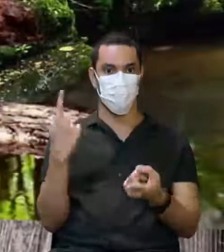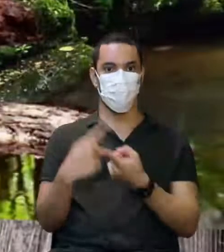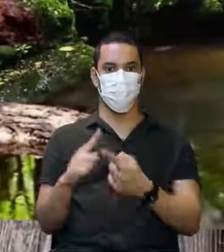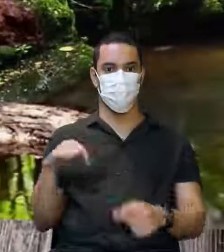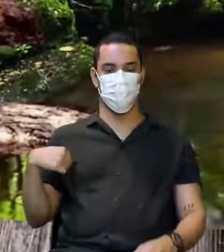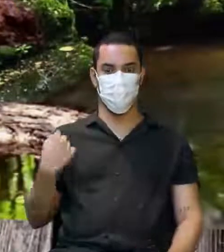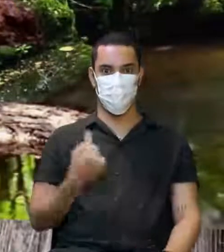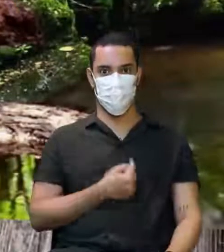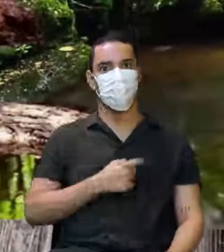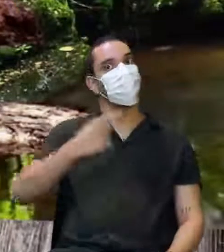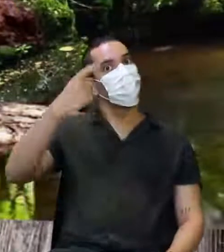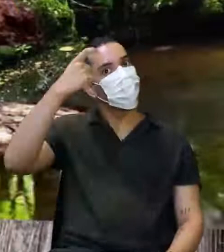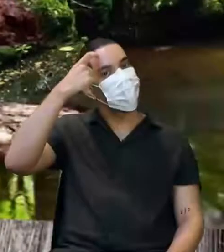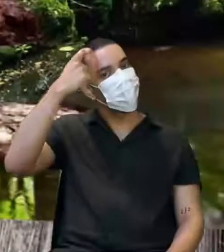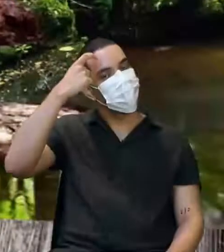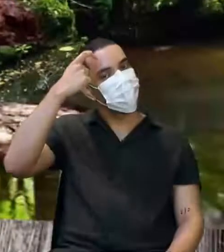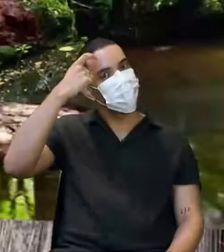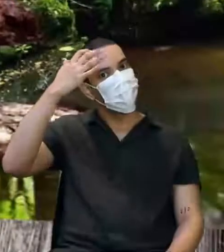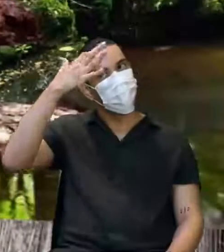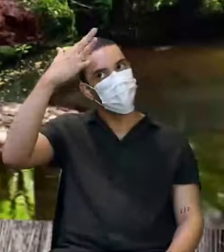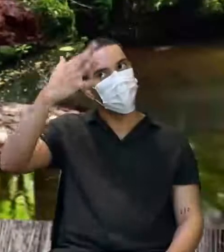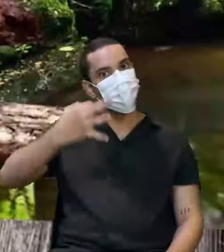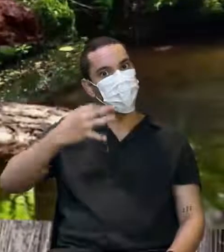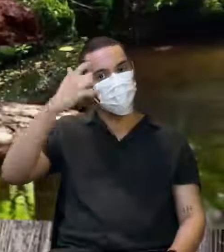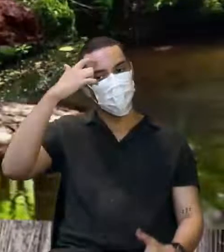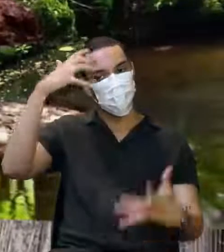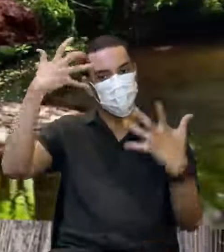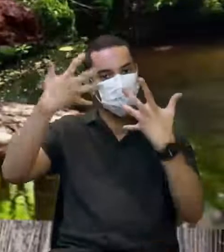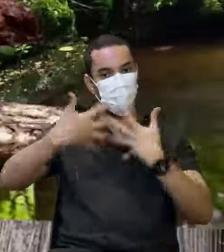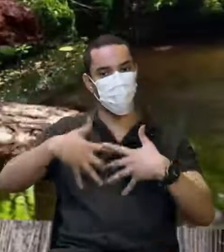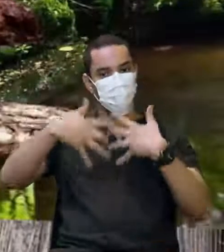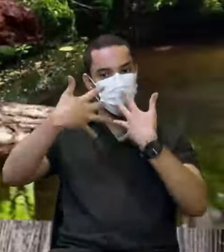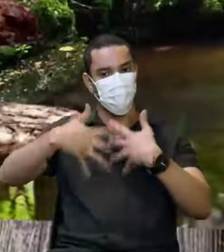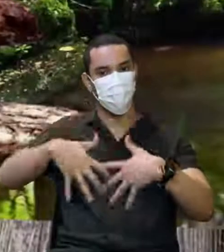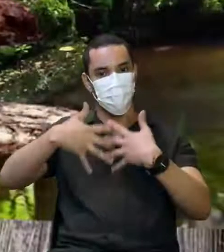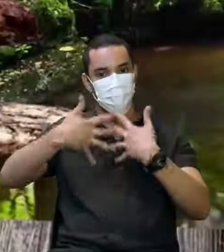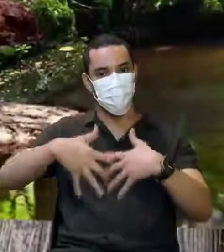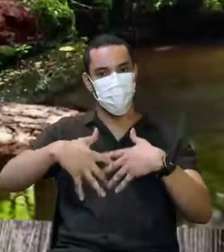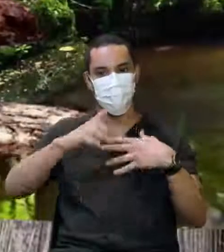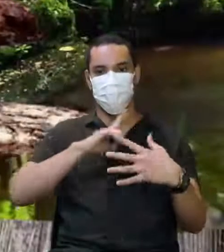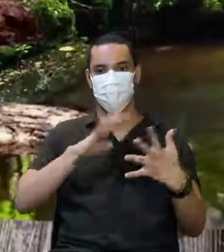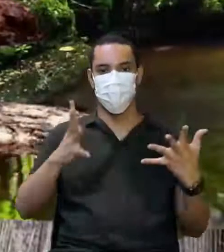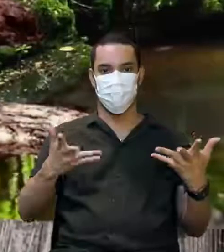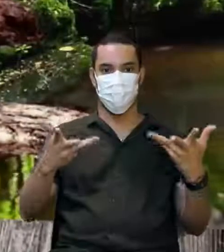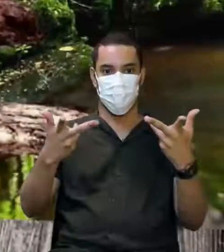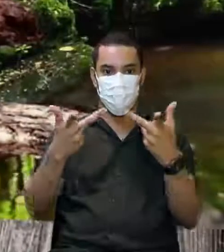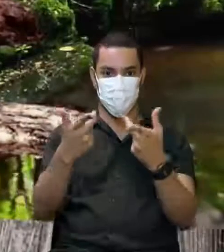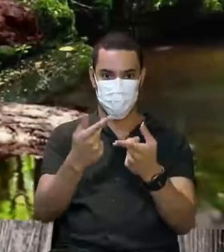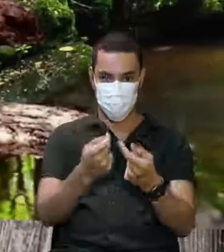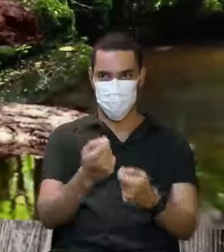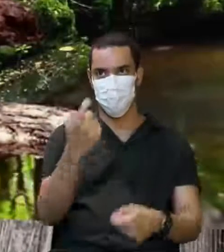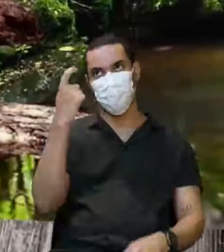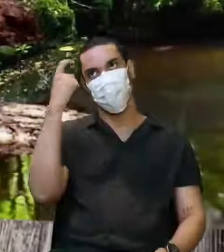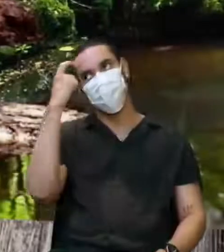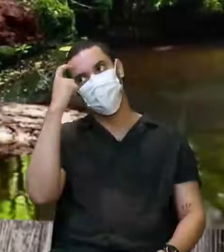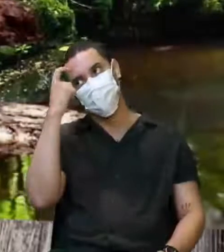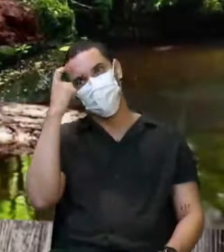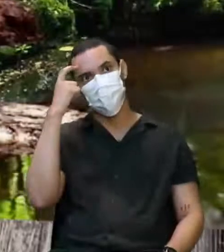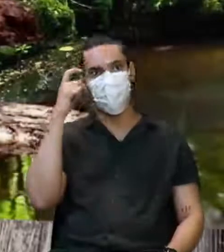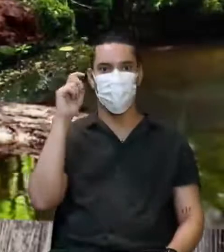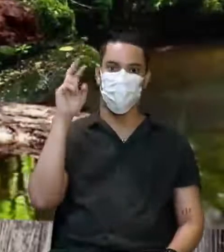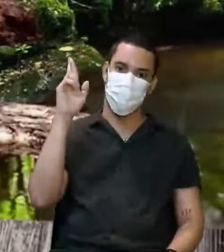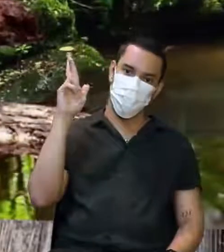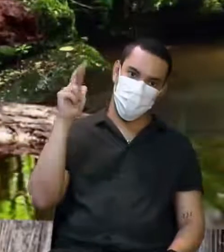Seres que pensam, que têm essa habilidade, né, de pensar, raciocinar